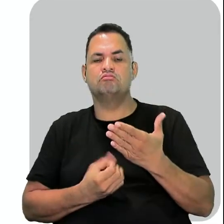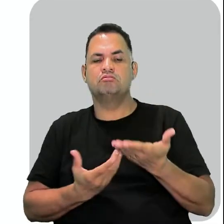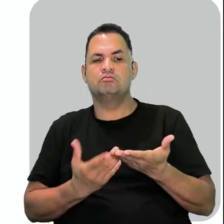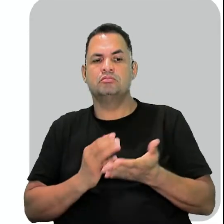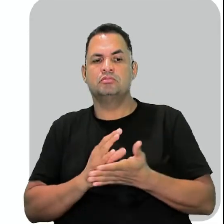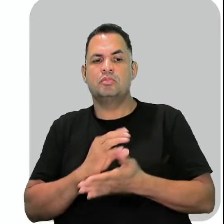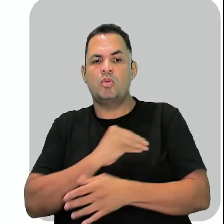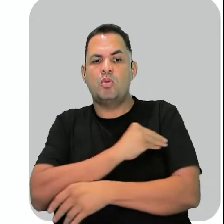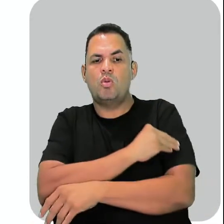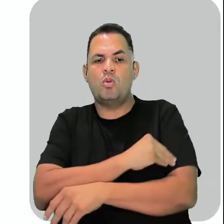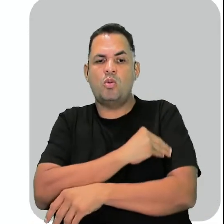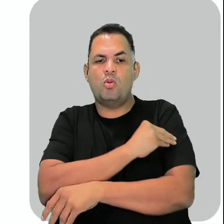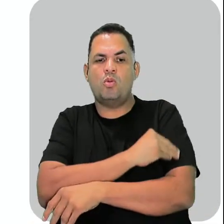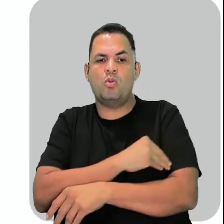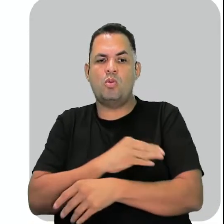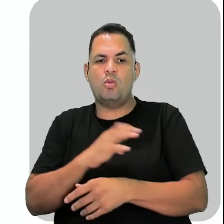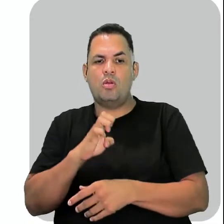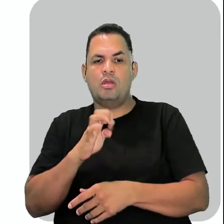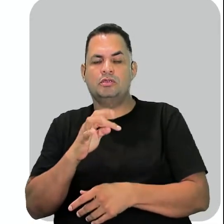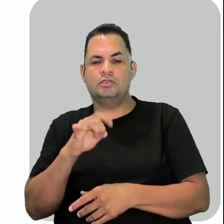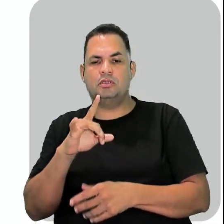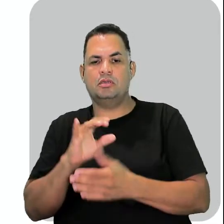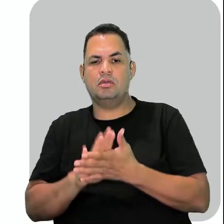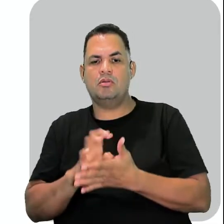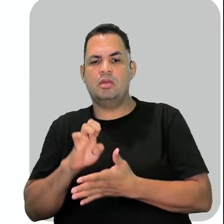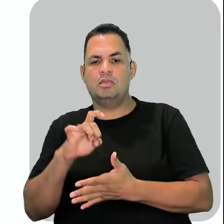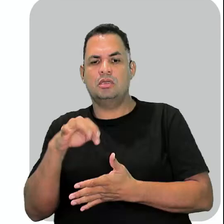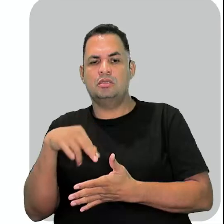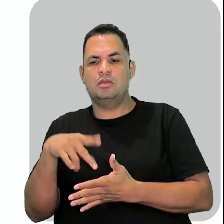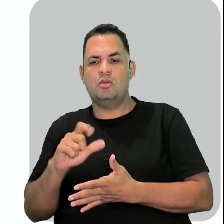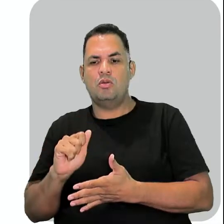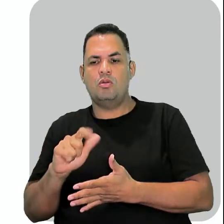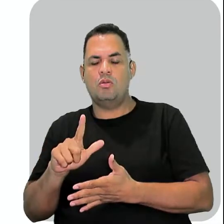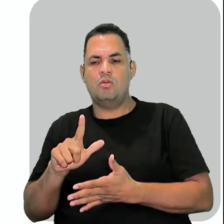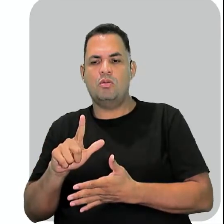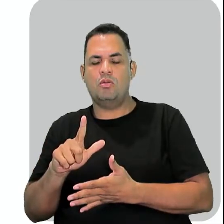álcool etílico, a gente conhece que é o etanol, né?